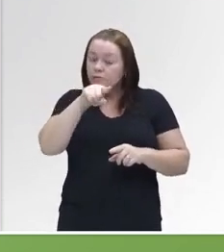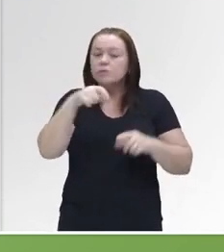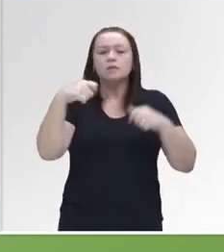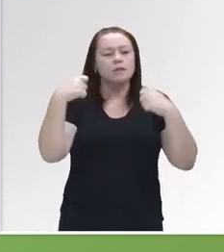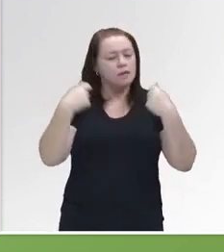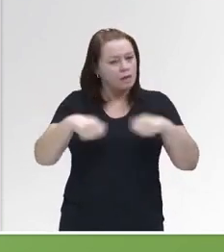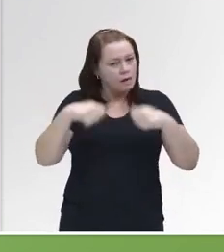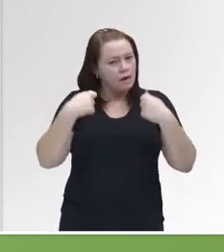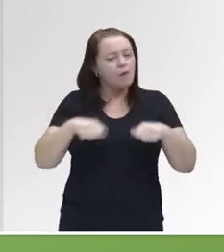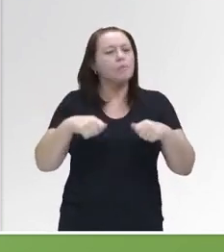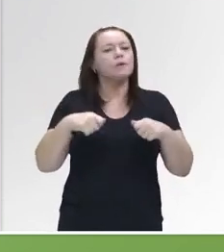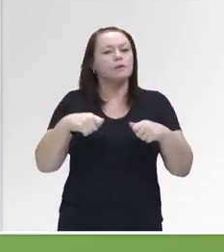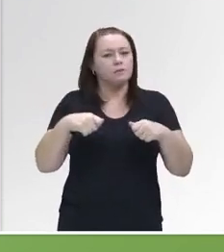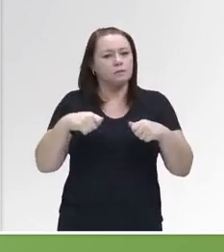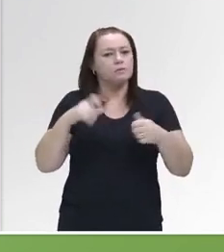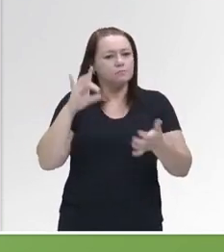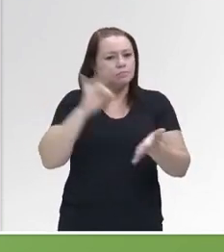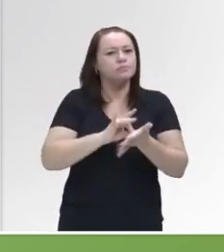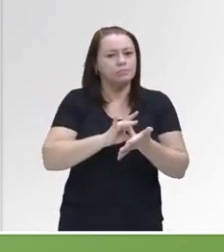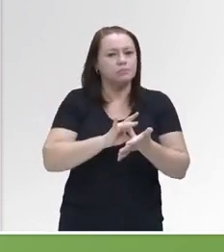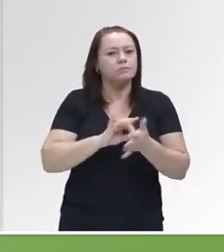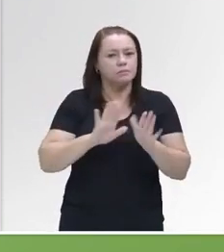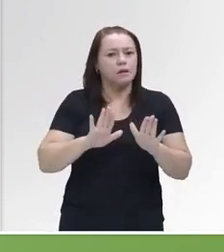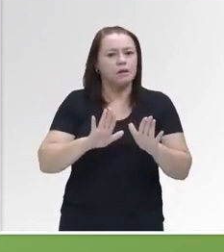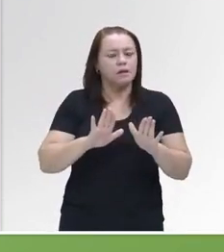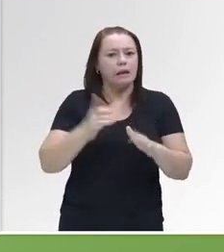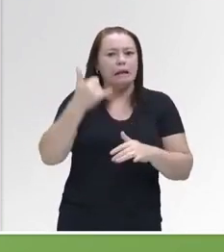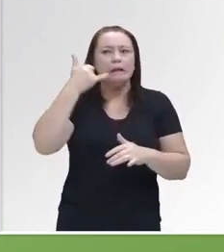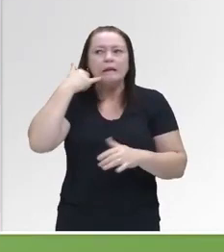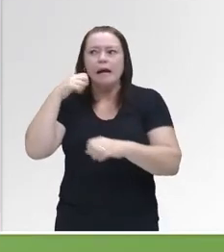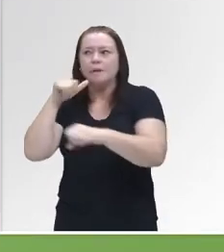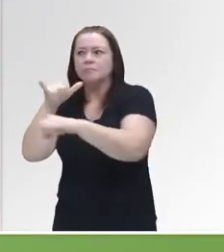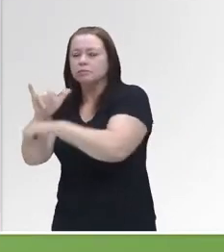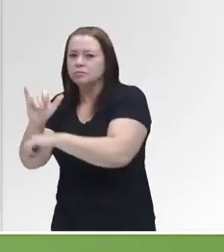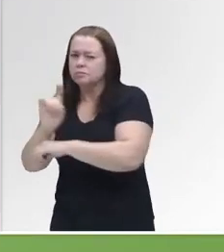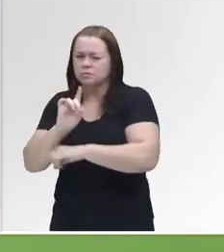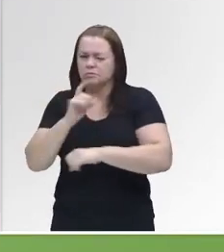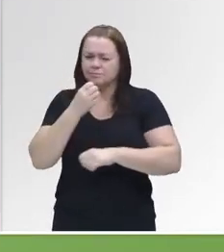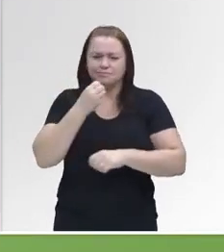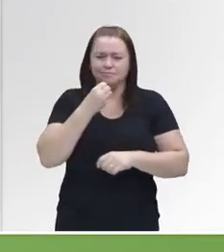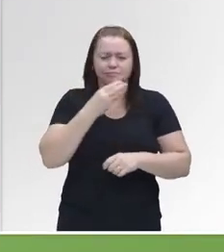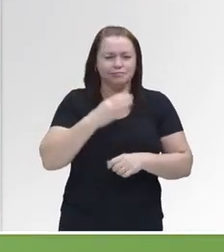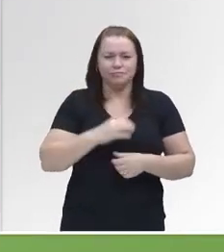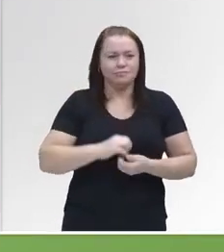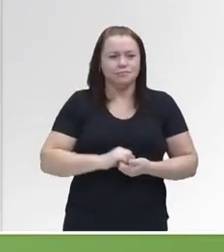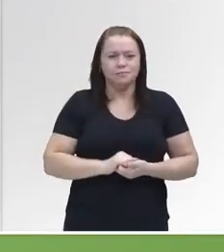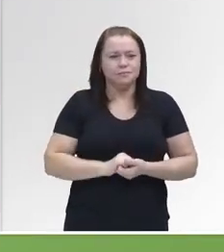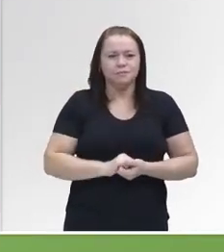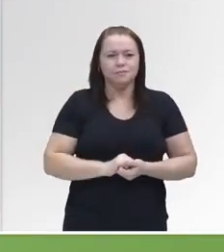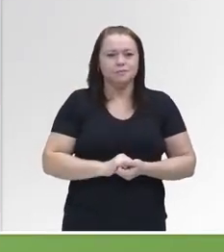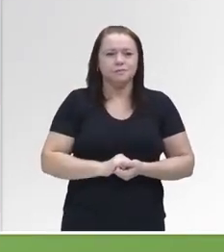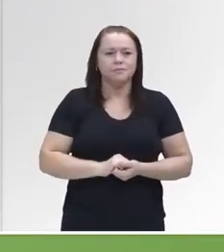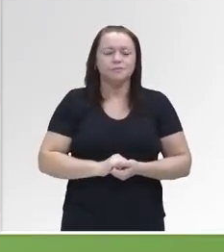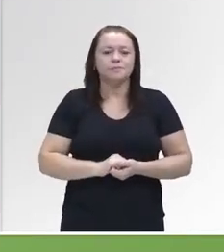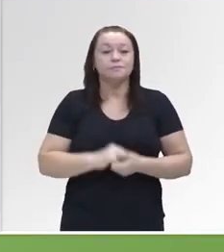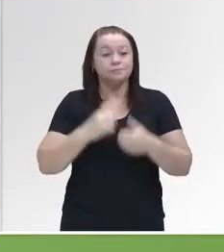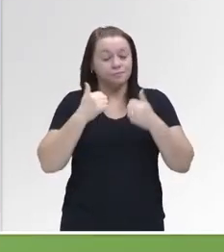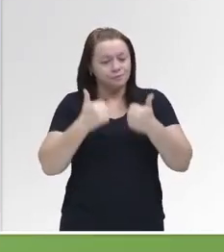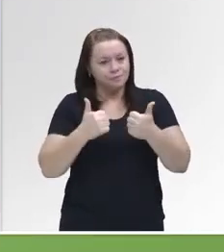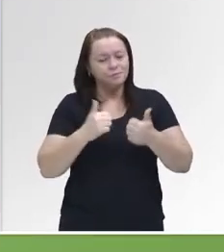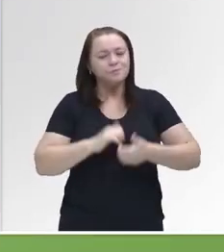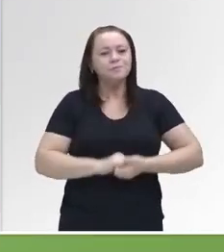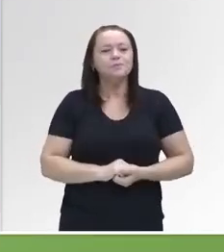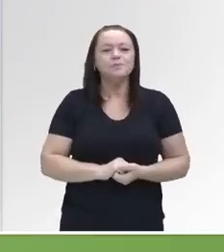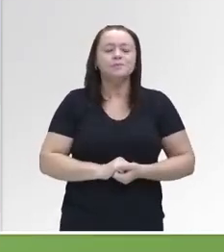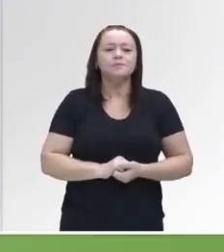necessitar de serviços de ambulância, tá bom? Muito bem.